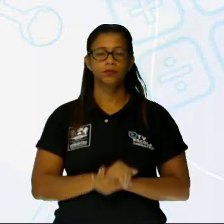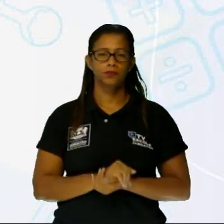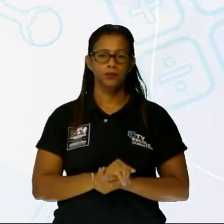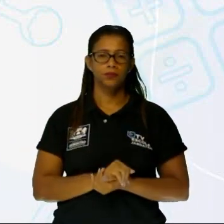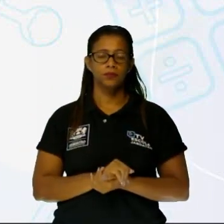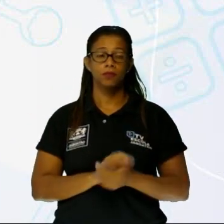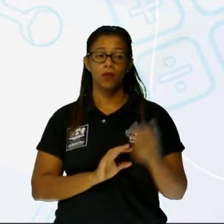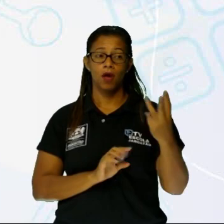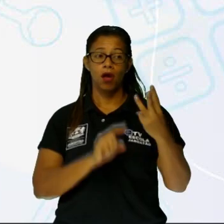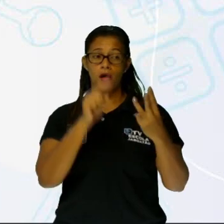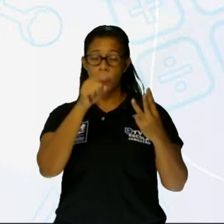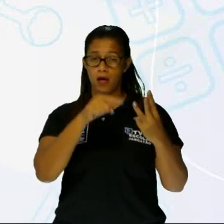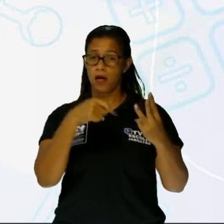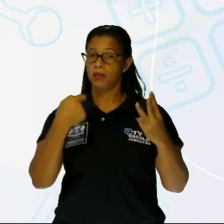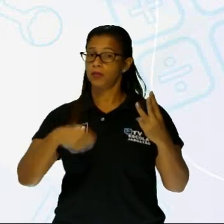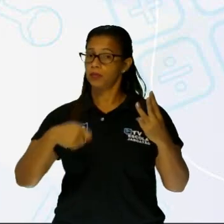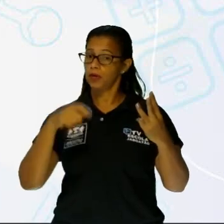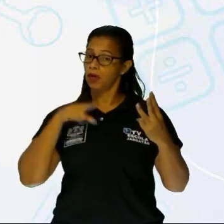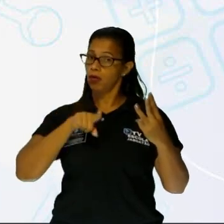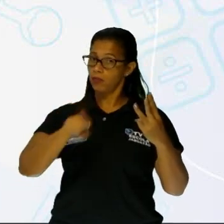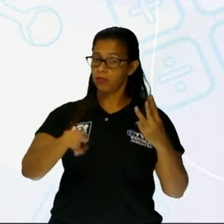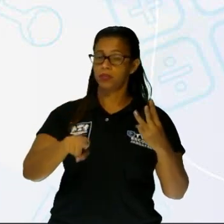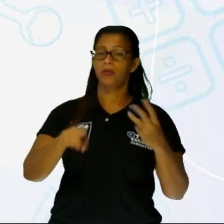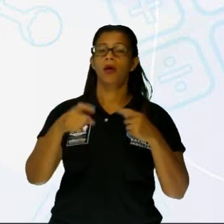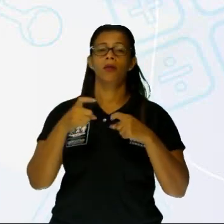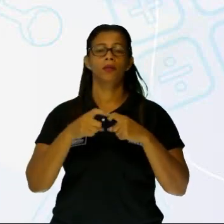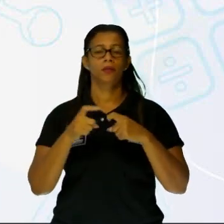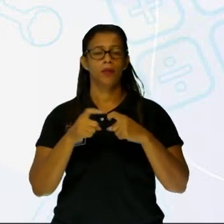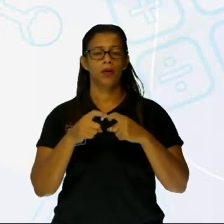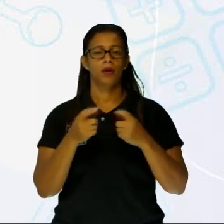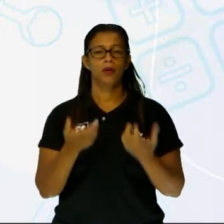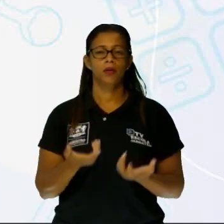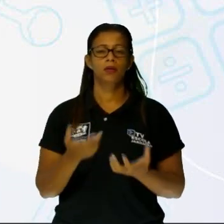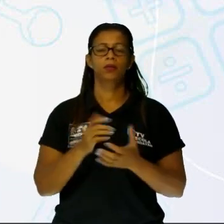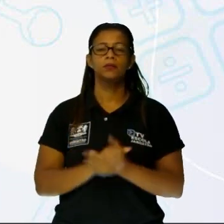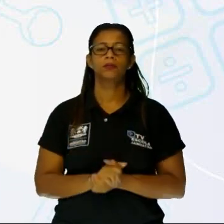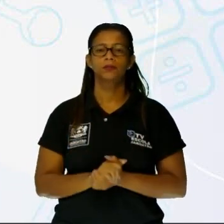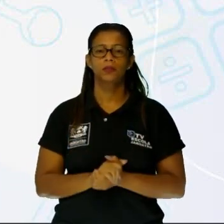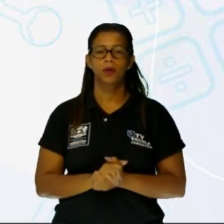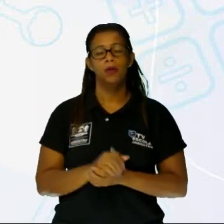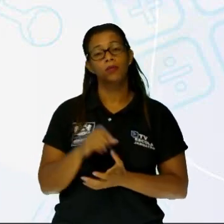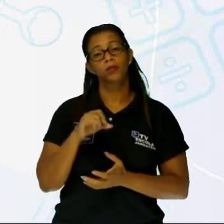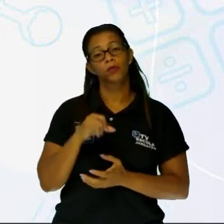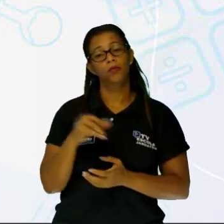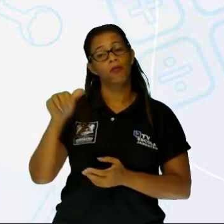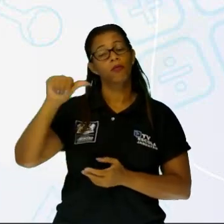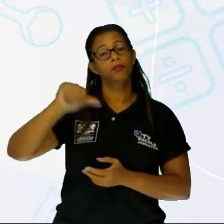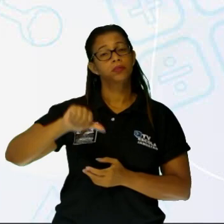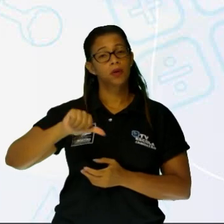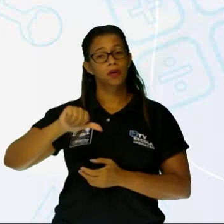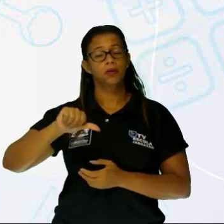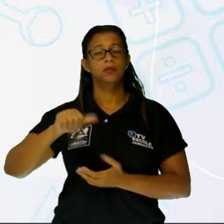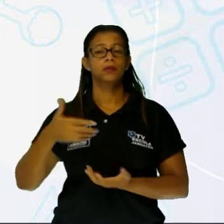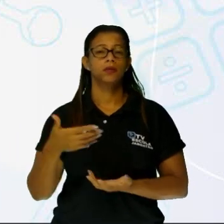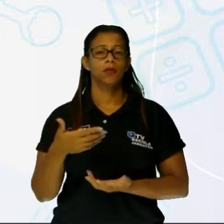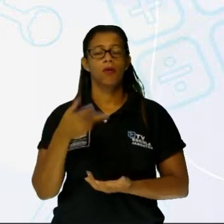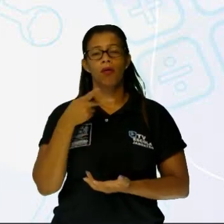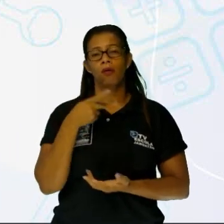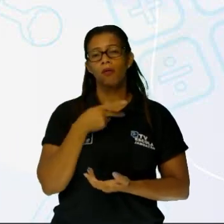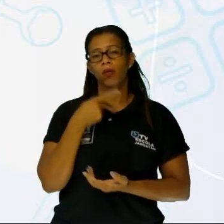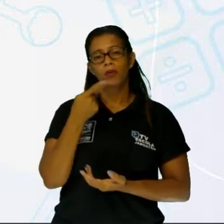um médico. Já no caso da questão negativa, quando eu digo que alguém